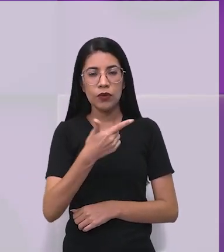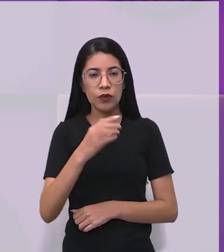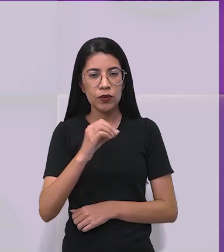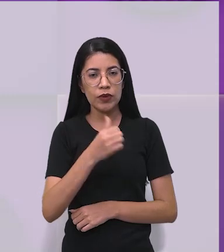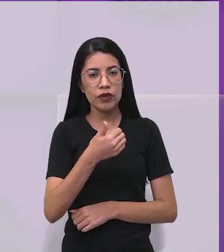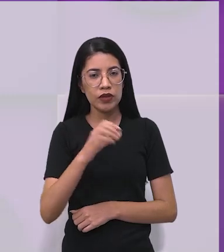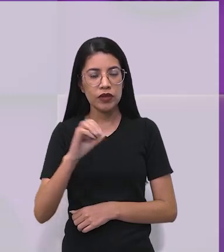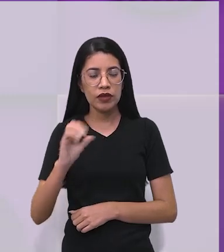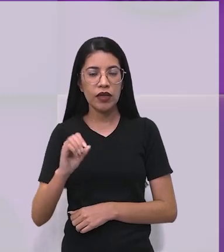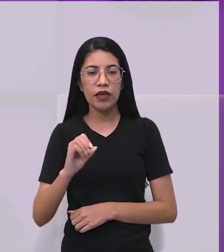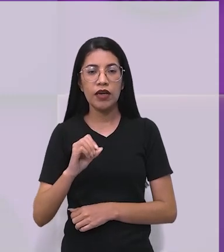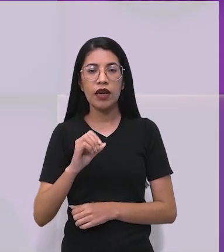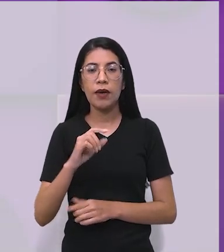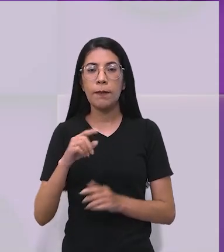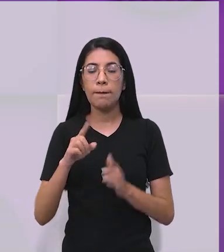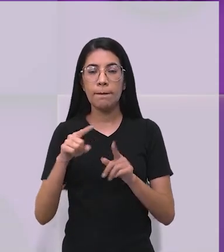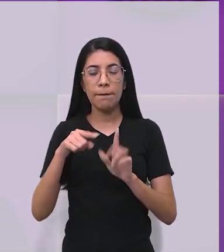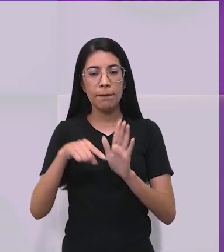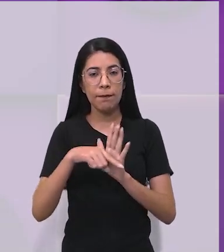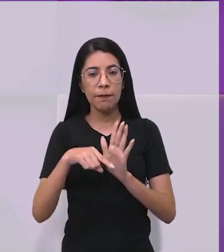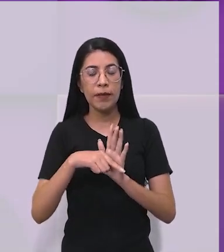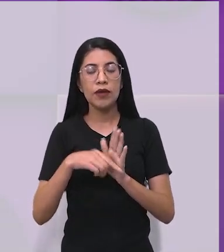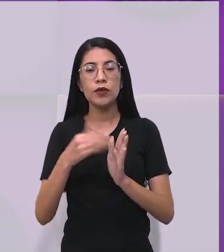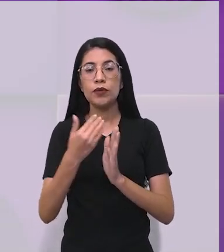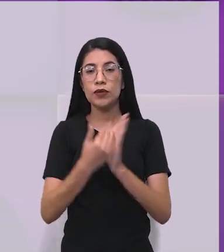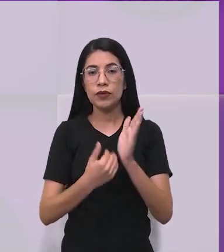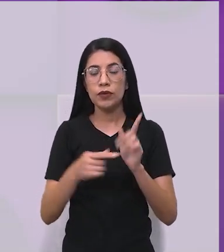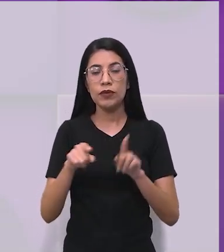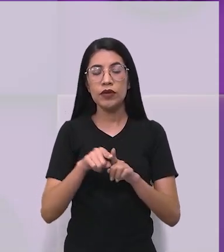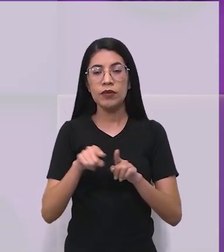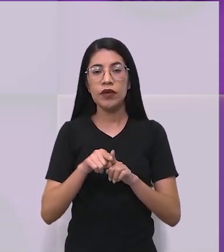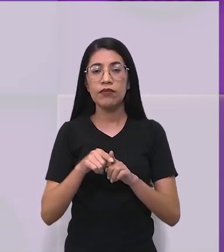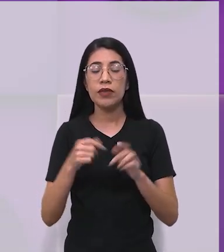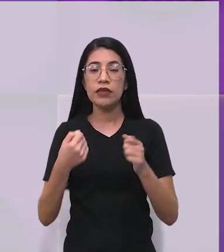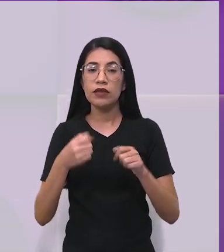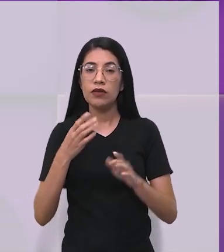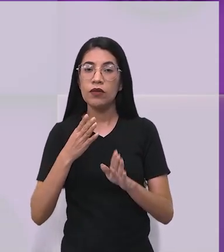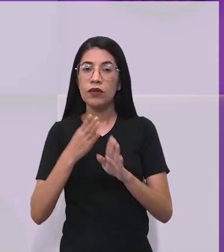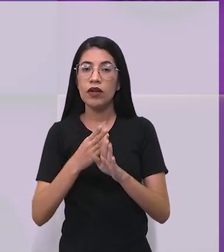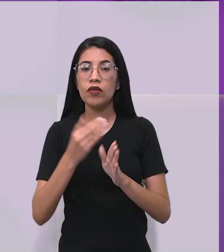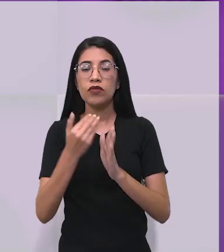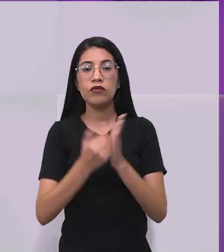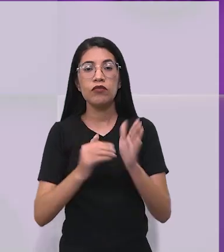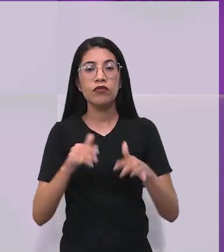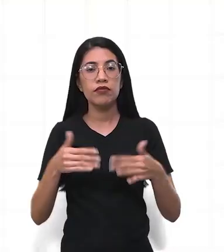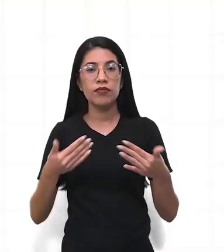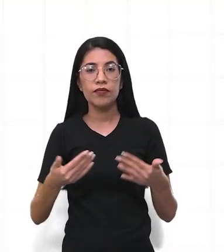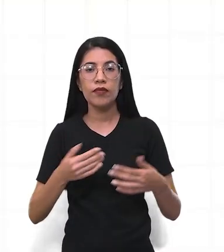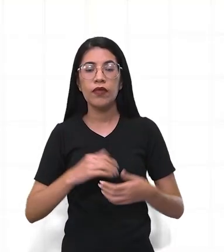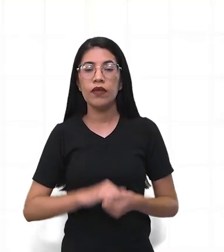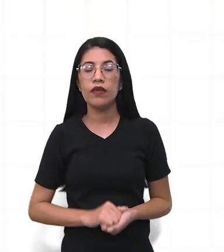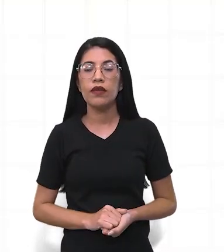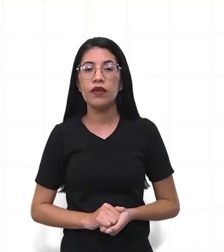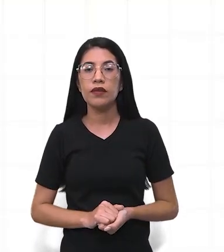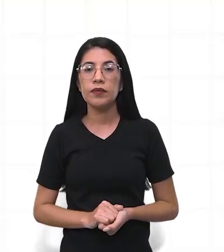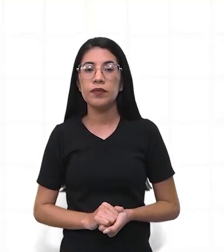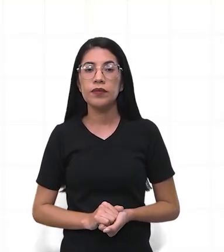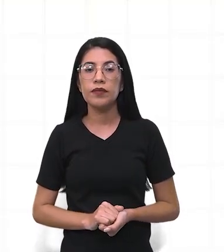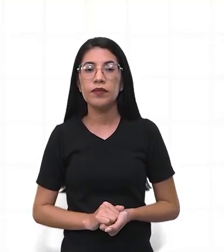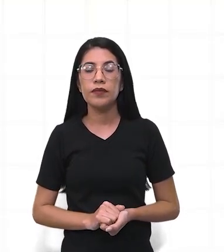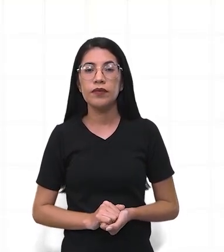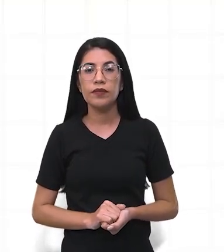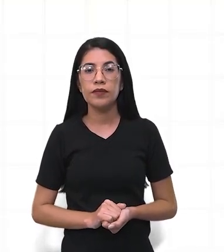2.100 menos o desconto. Então a gente precisa descobrir qual desconto é esse, tá bom? Vamos lá então. Bom, então